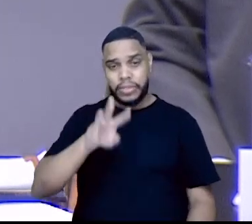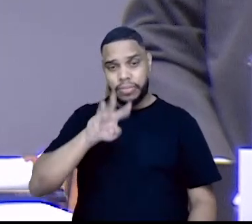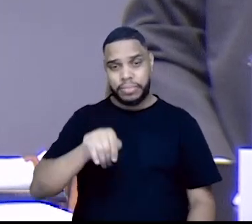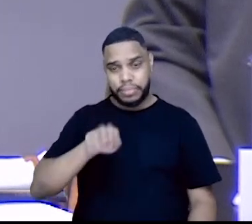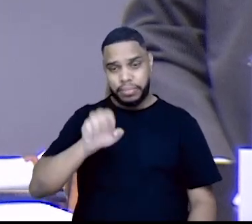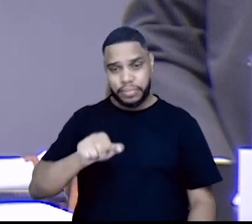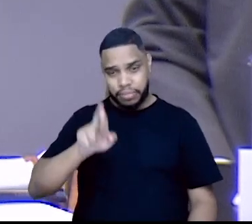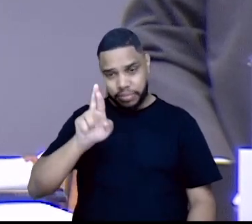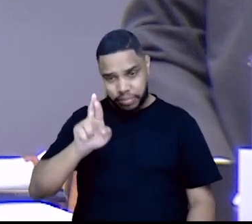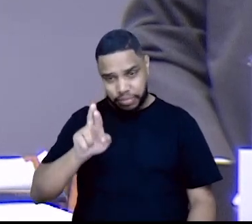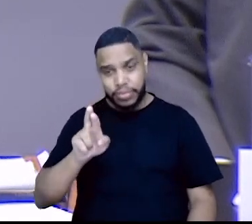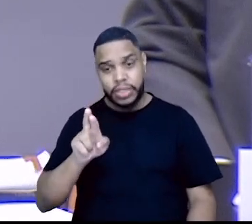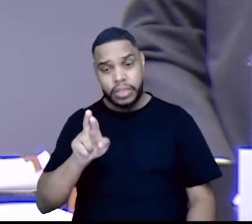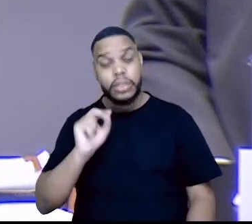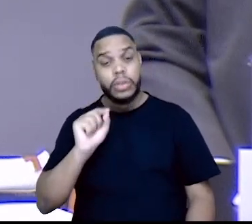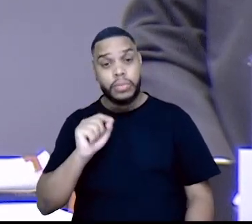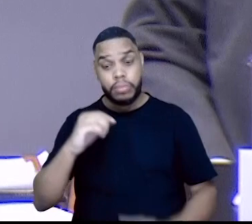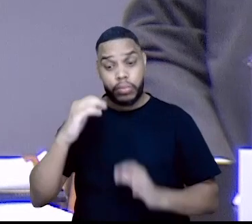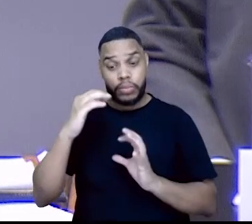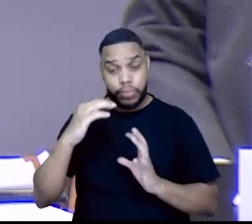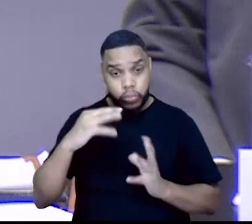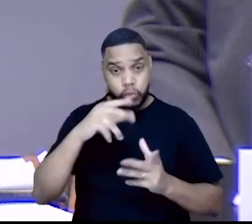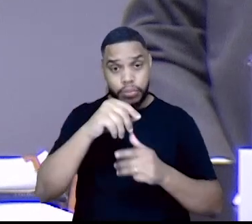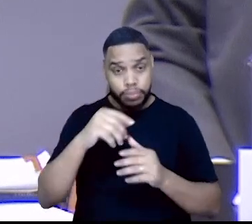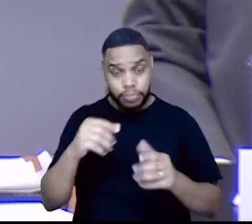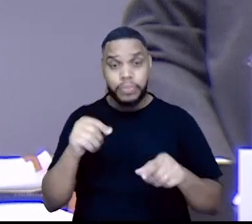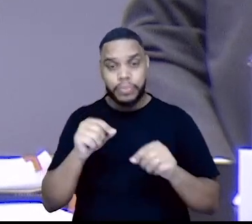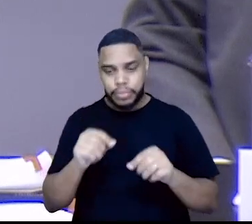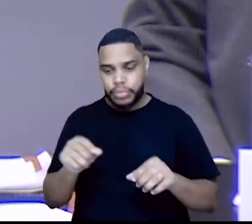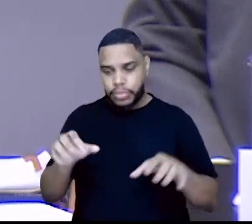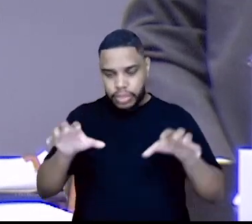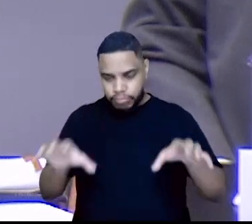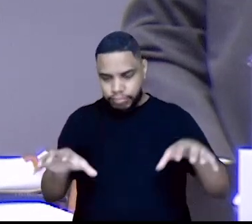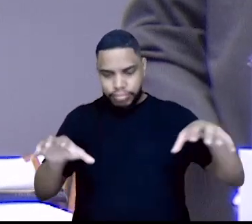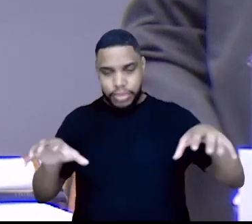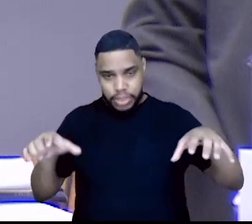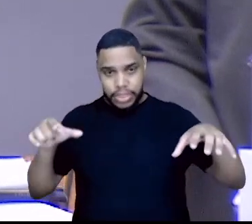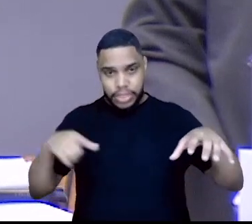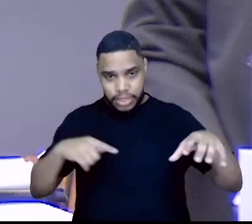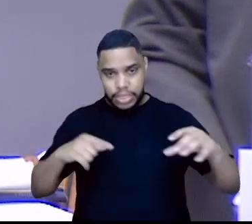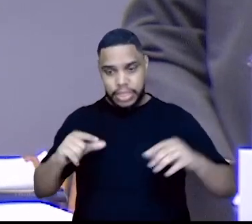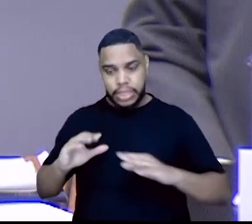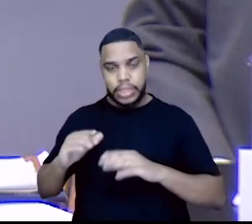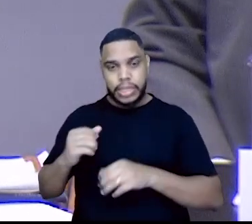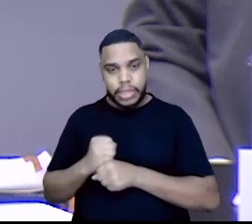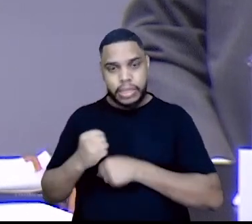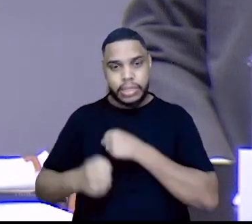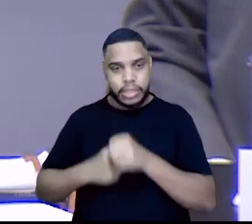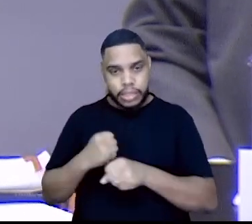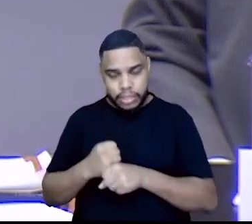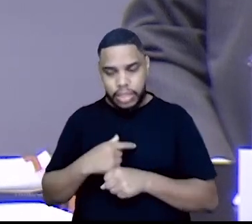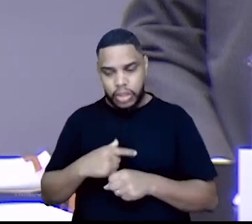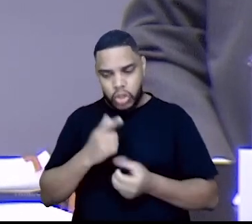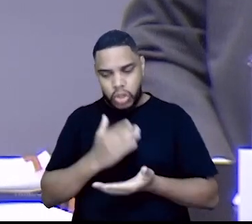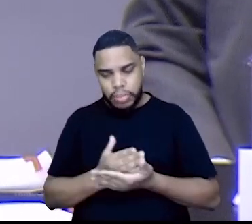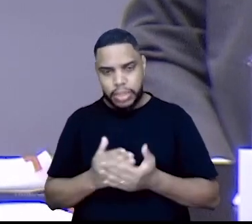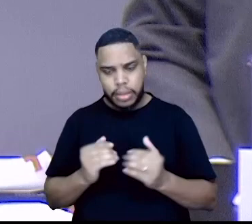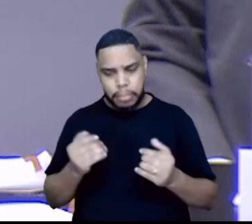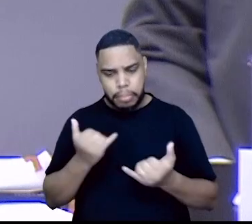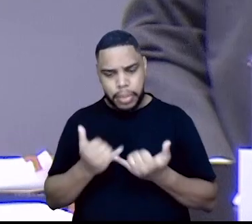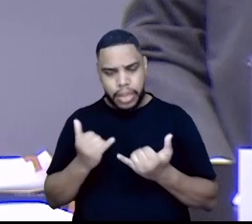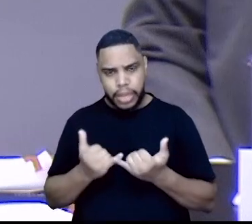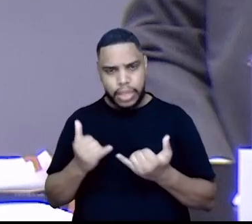mundo foi que os dois sistemas jurídicos foram progressivamente se aproximando, de uma